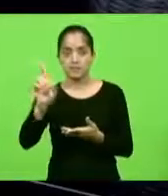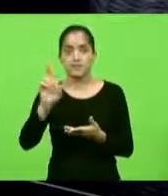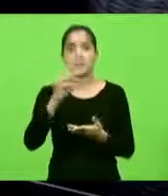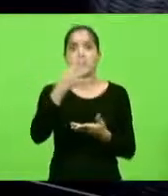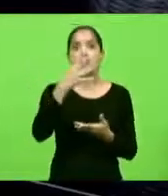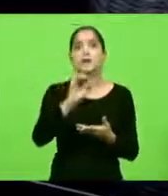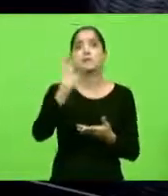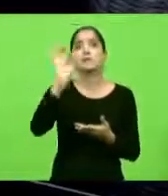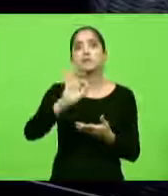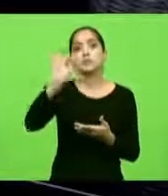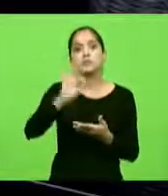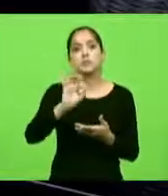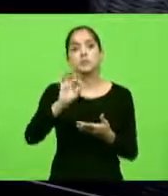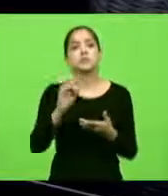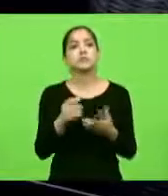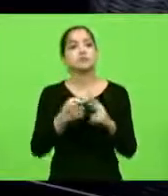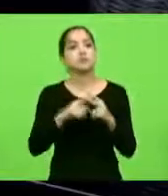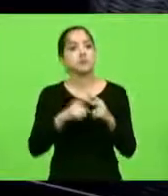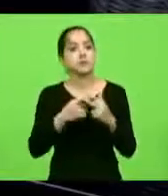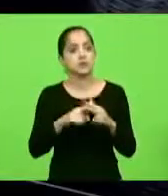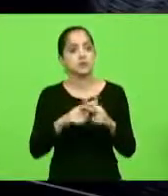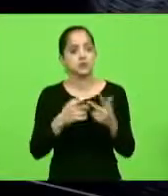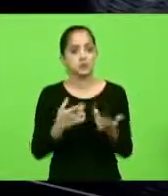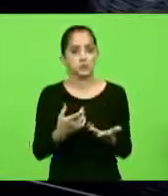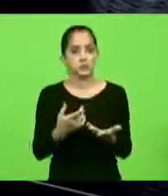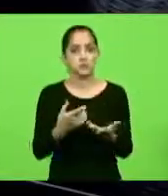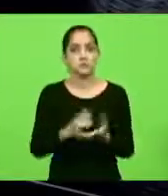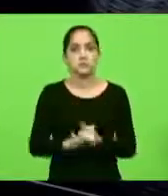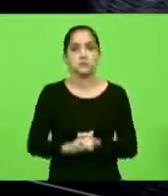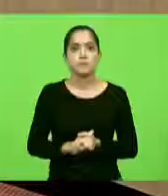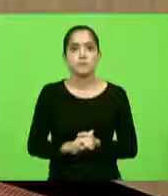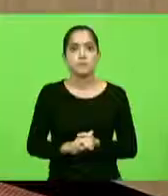Não é justo Santa Catarina ficar pagando esse pato.